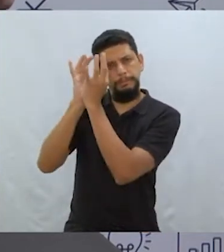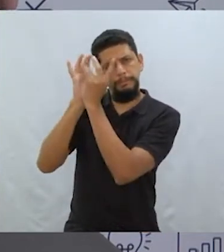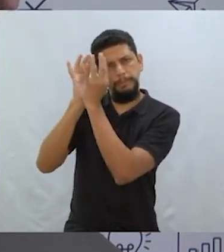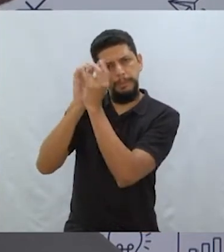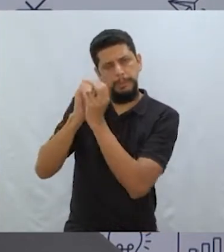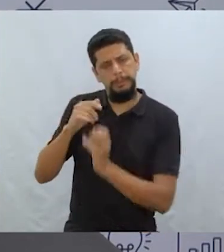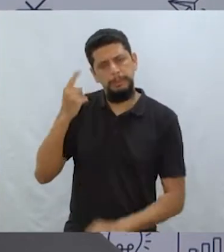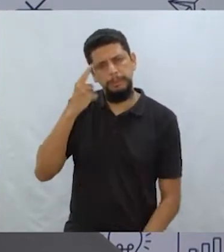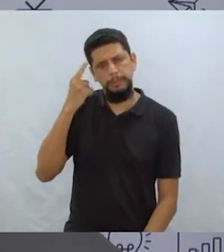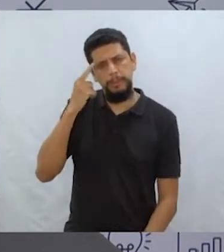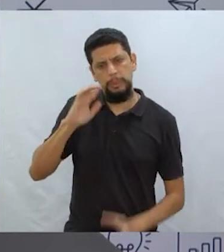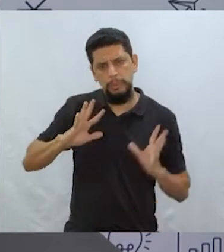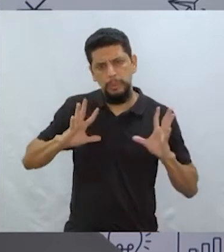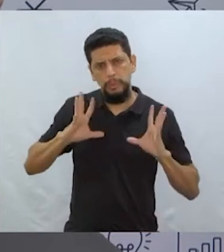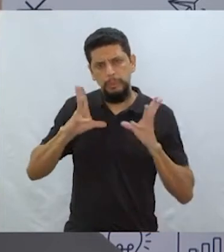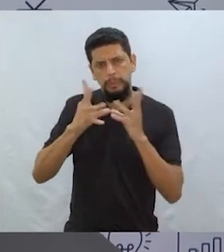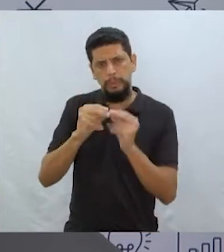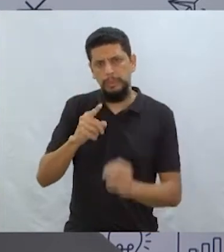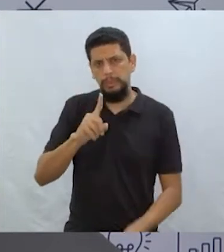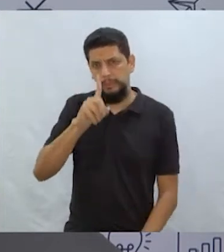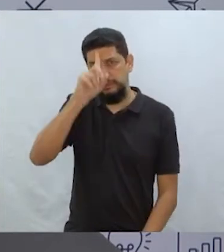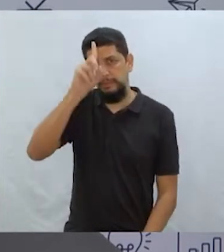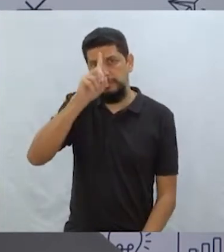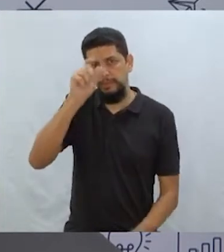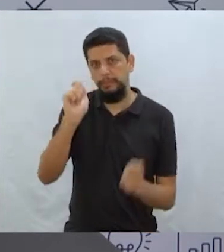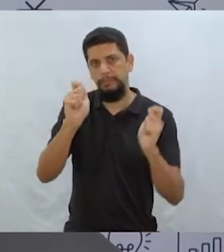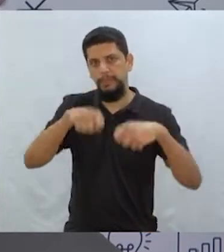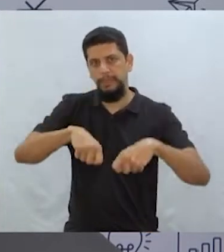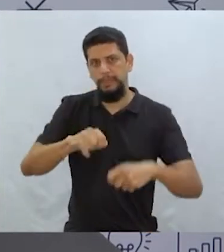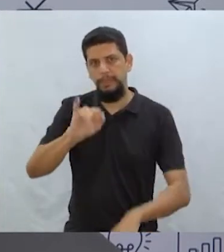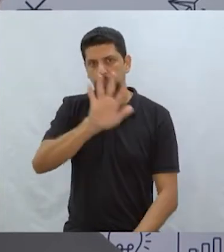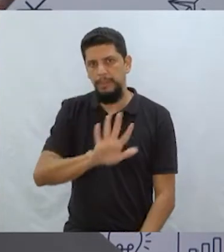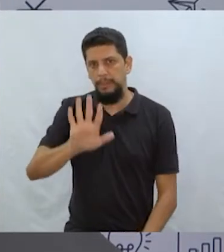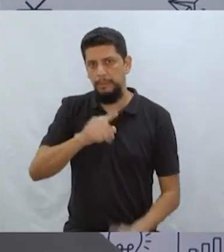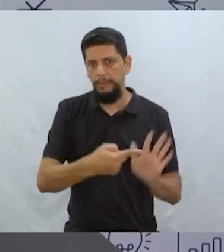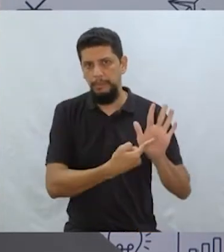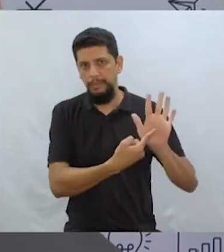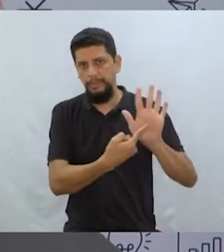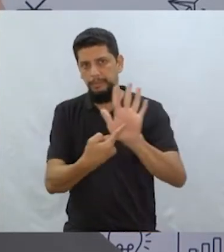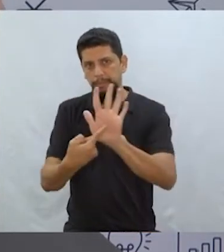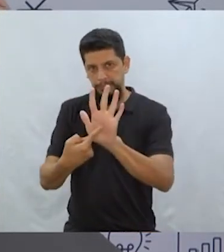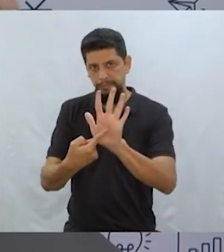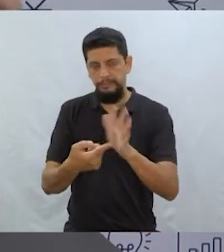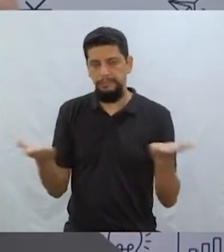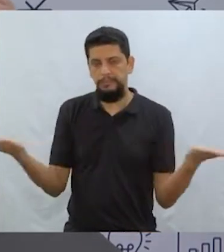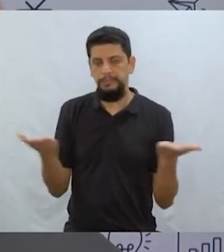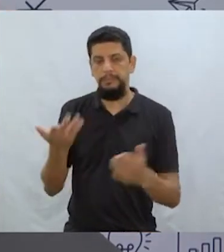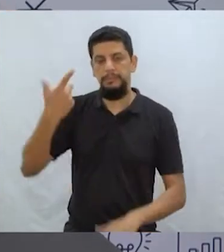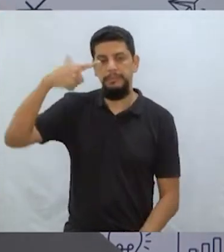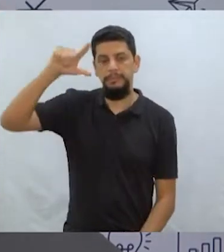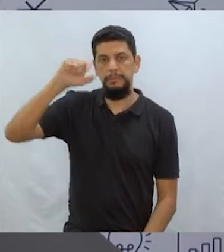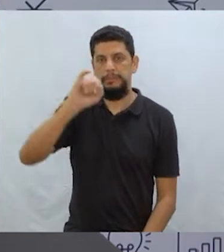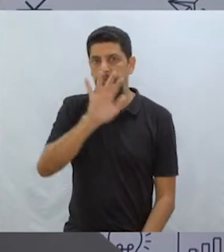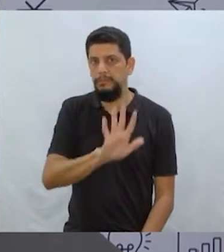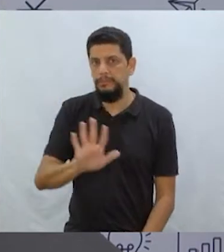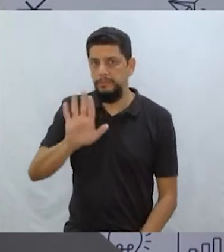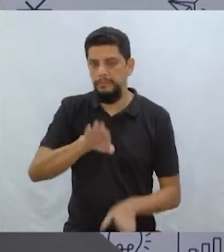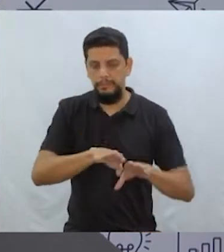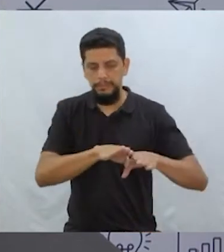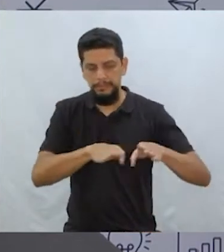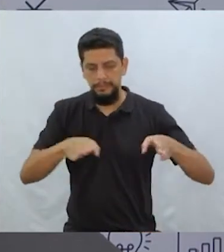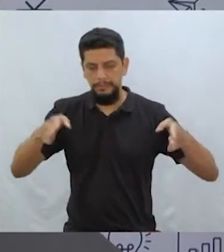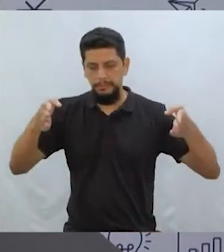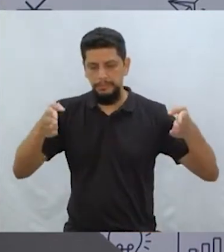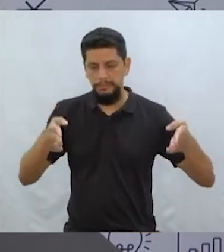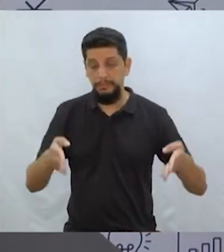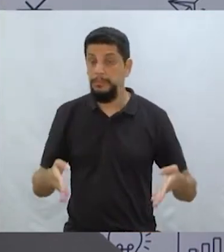para maquinária e vai trabalhando em todas as ideias possíveis que a imagem traz e agora mais uma uma